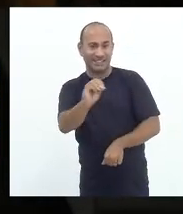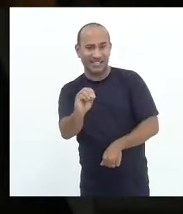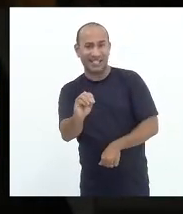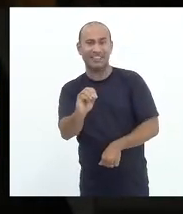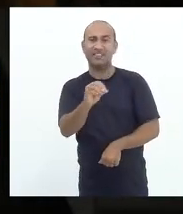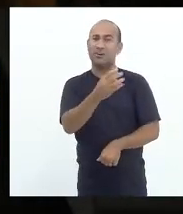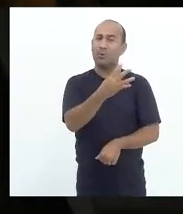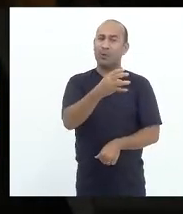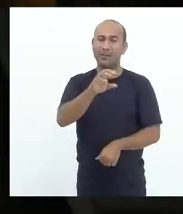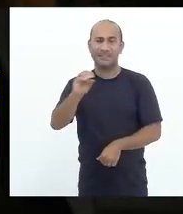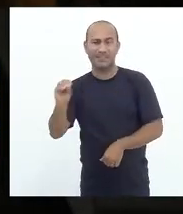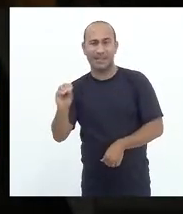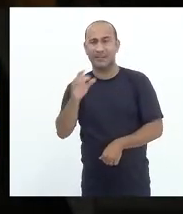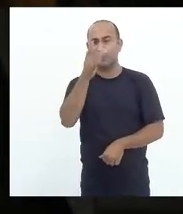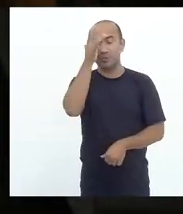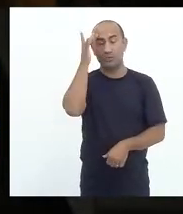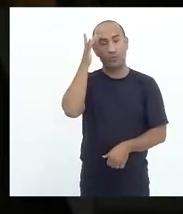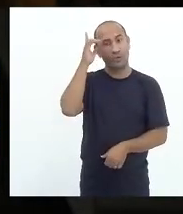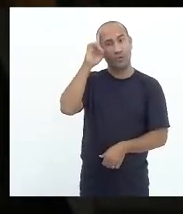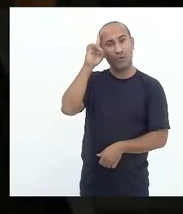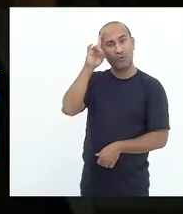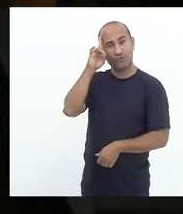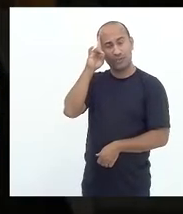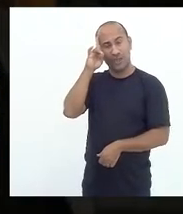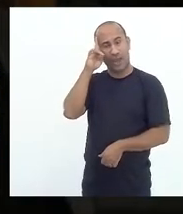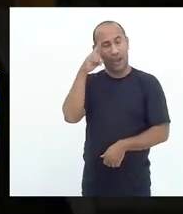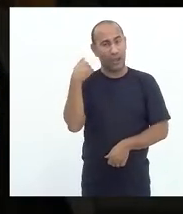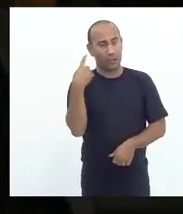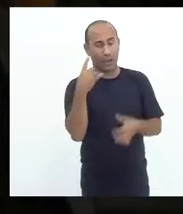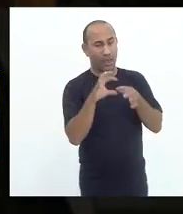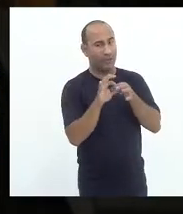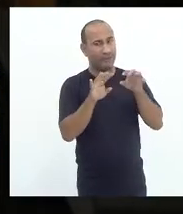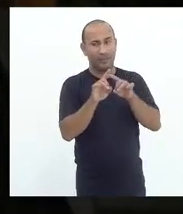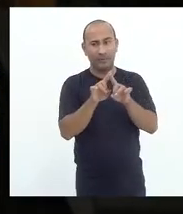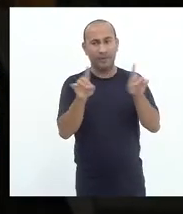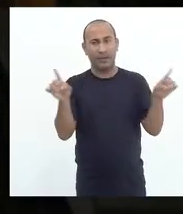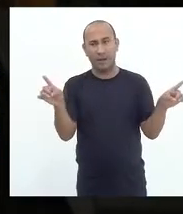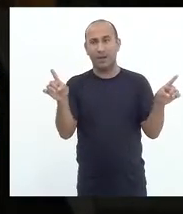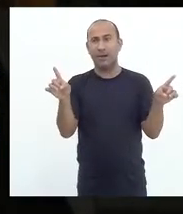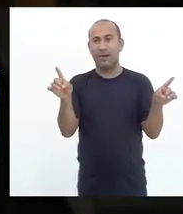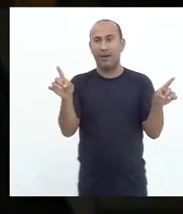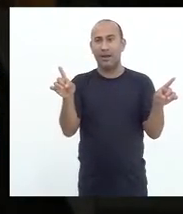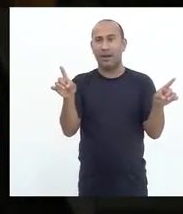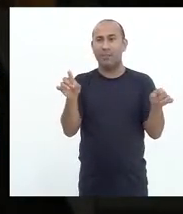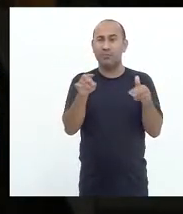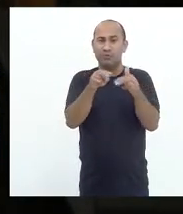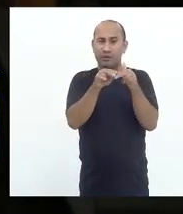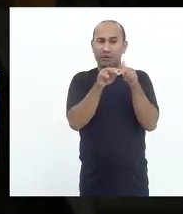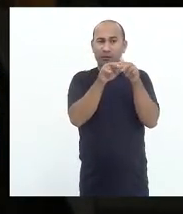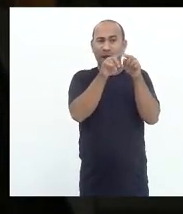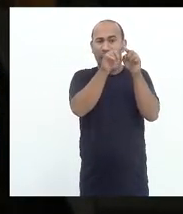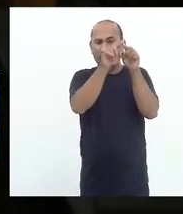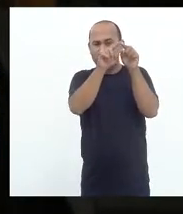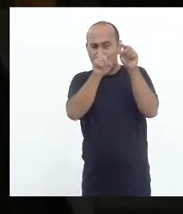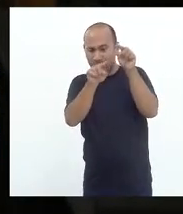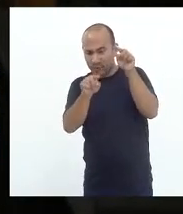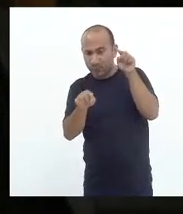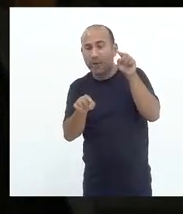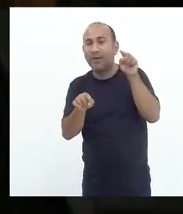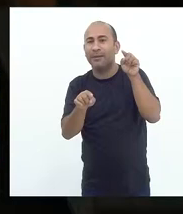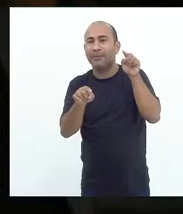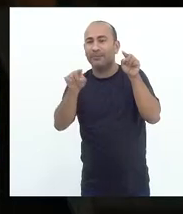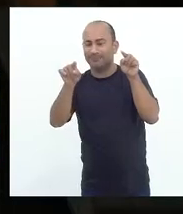dia. Isso não quer dizer que nos livramos. Que ele está em descenso, sob o ponto de vista da